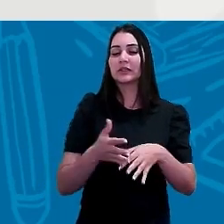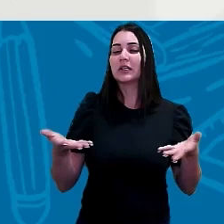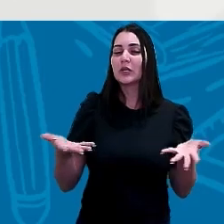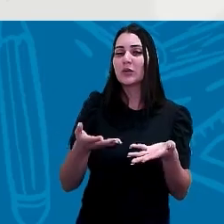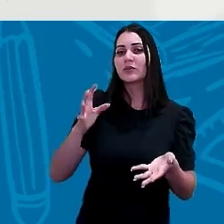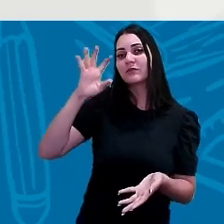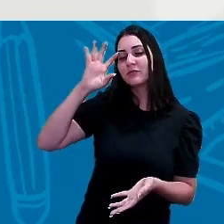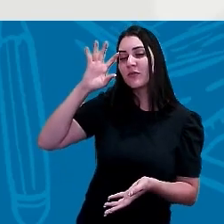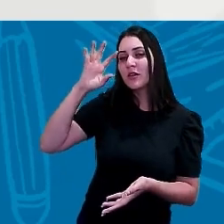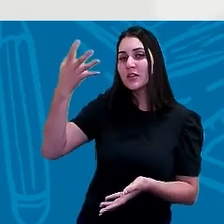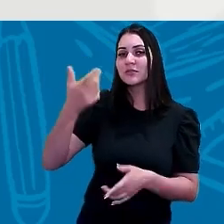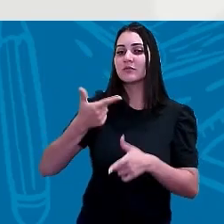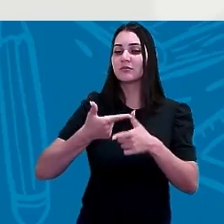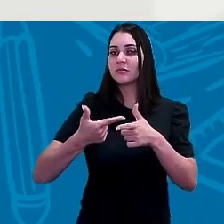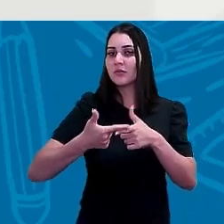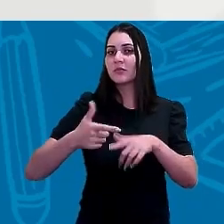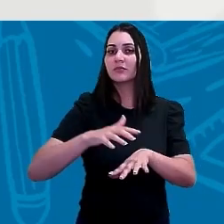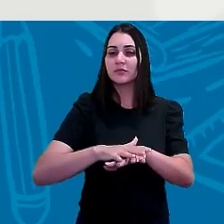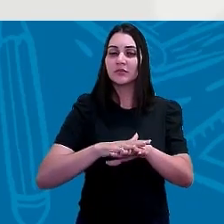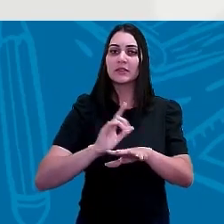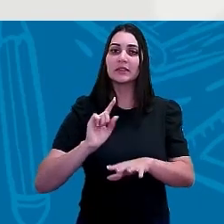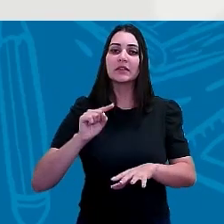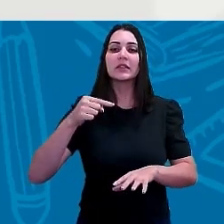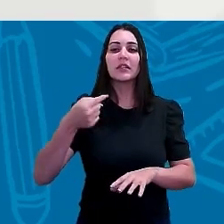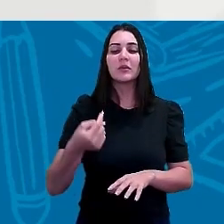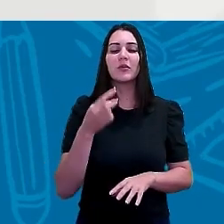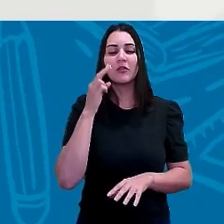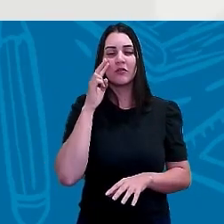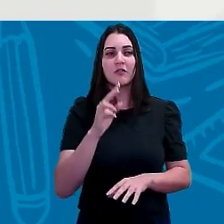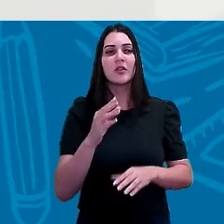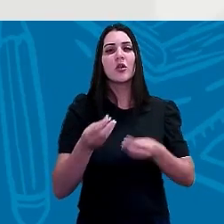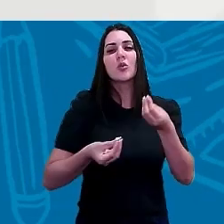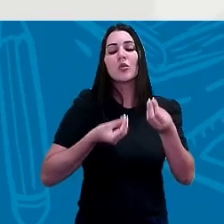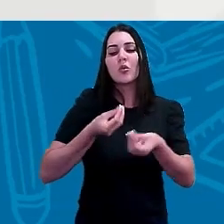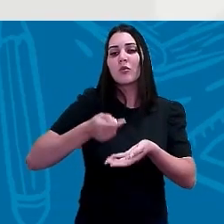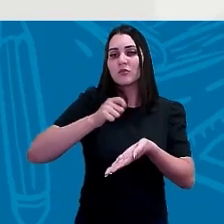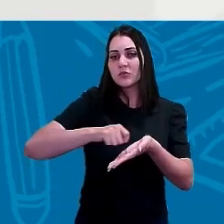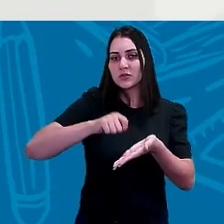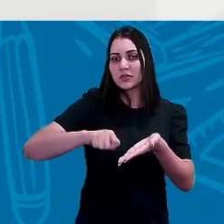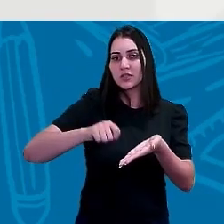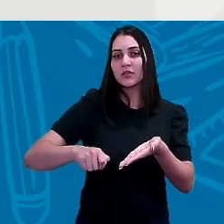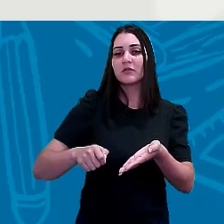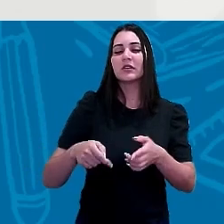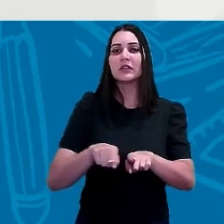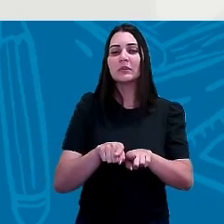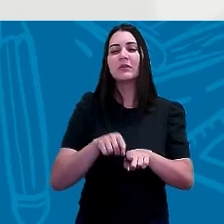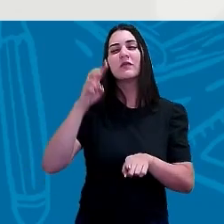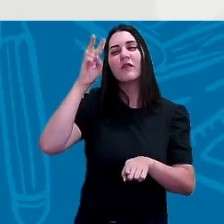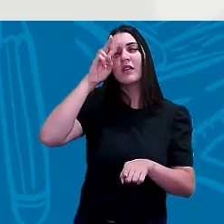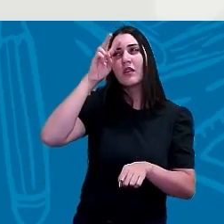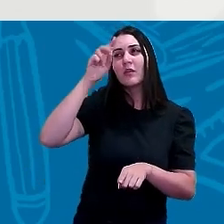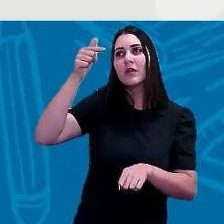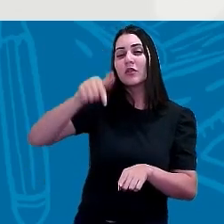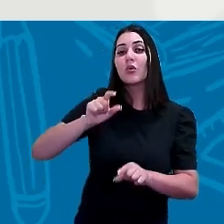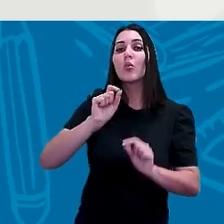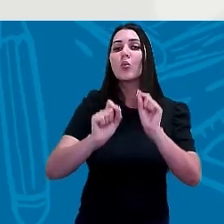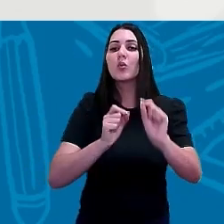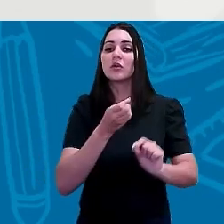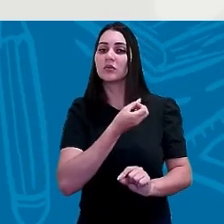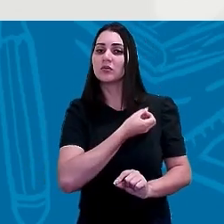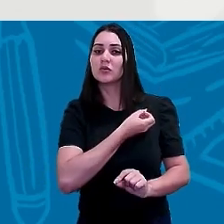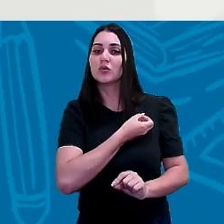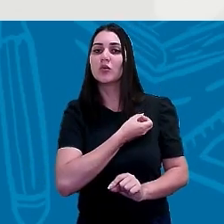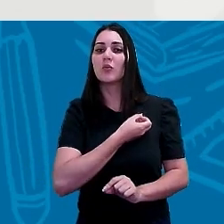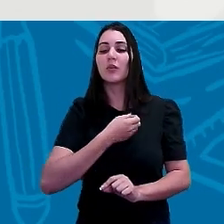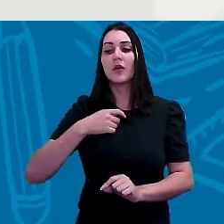de matemática, e aí depois a gente vê como é que se escreve por extenso e vai revisar um pouquinho do que é um número par e um